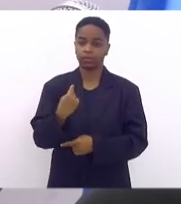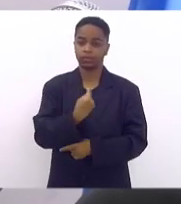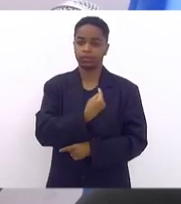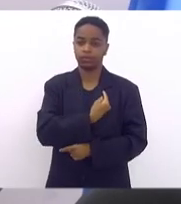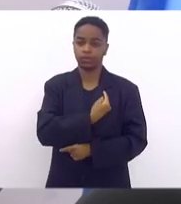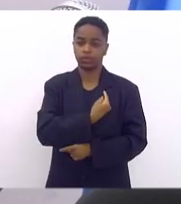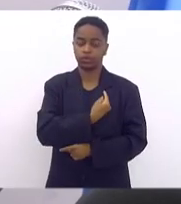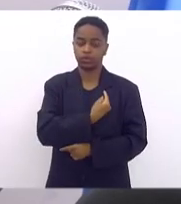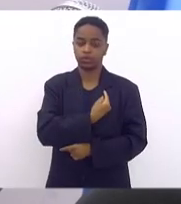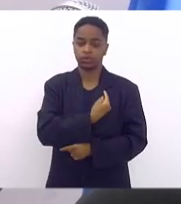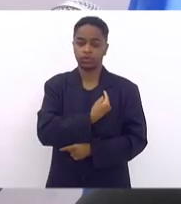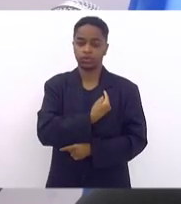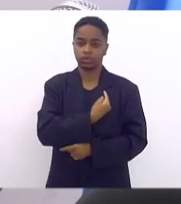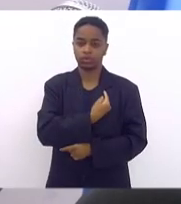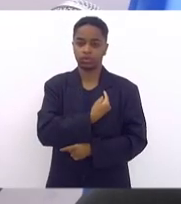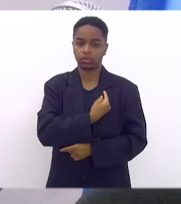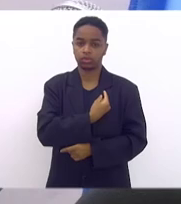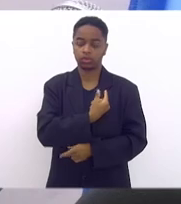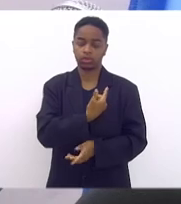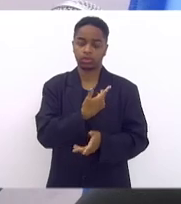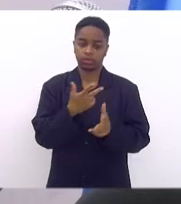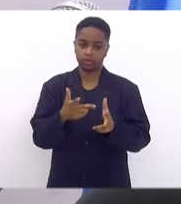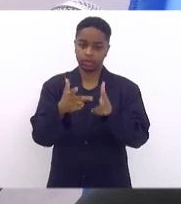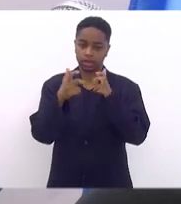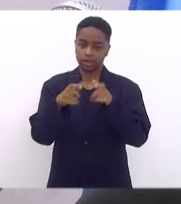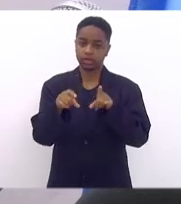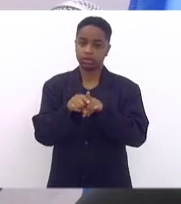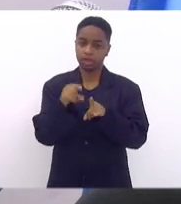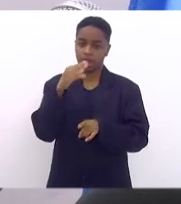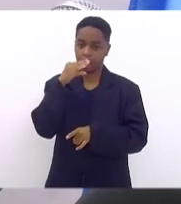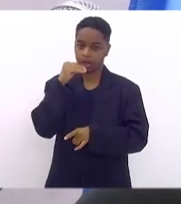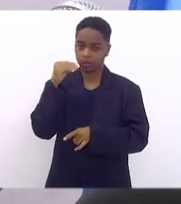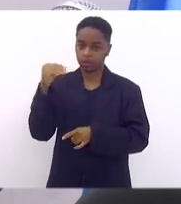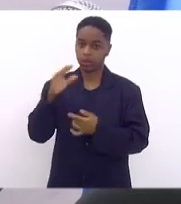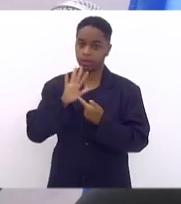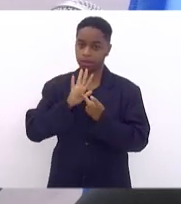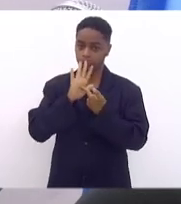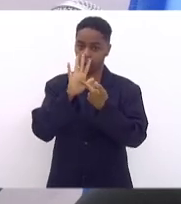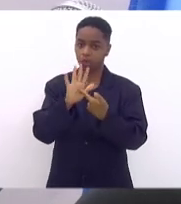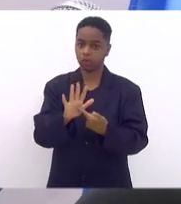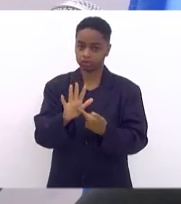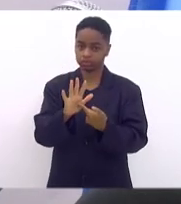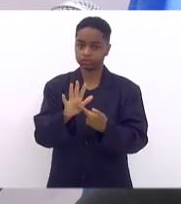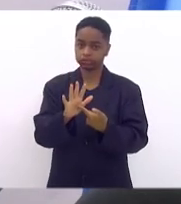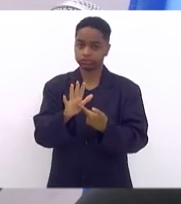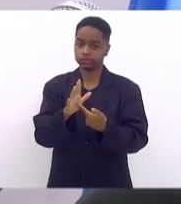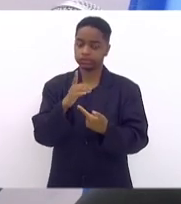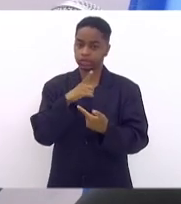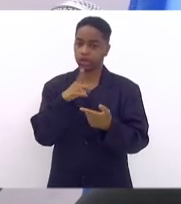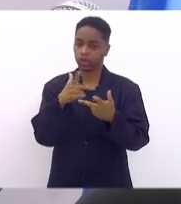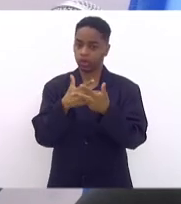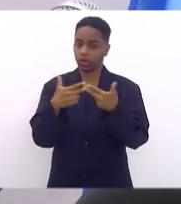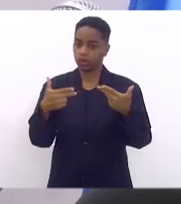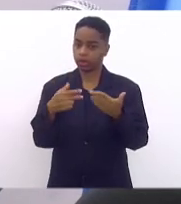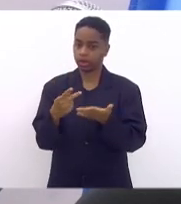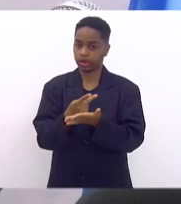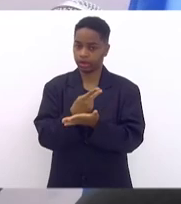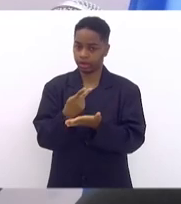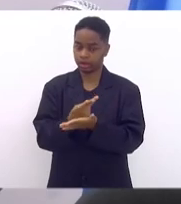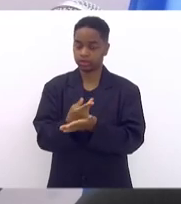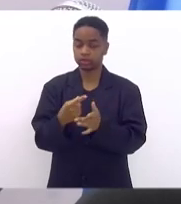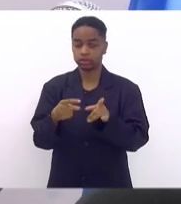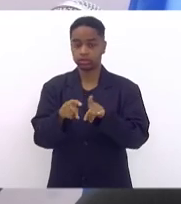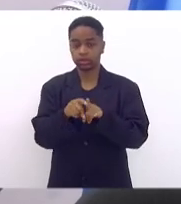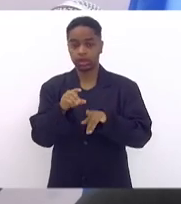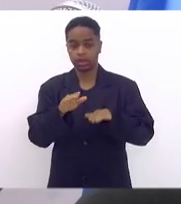mas as adolescentes, elas também dão sinais de que algo não vai bem. E muitas das